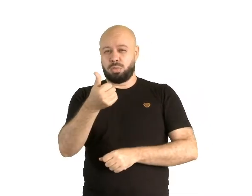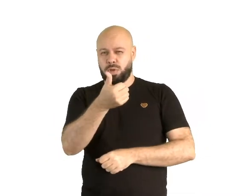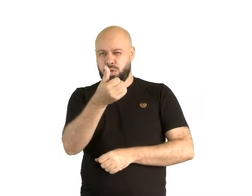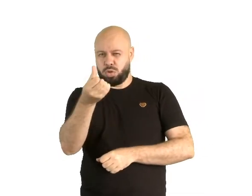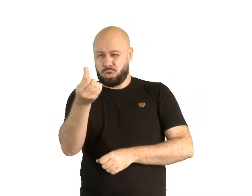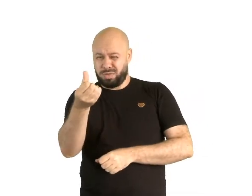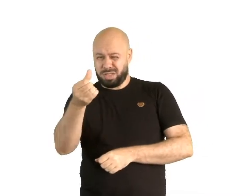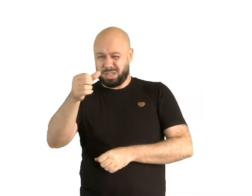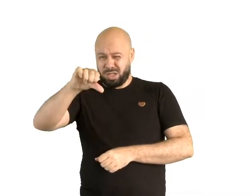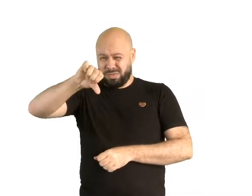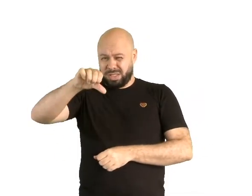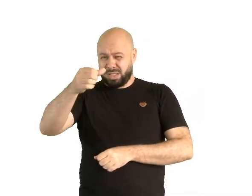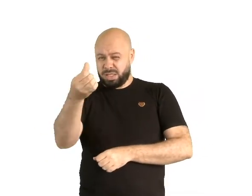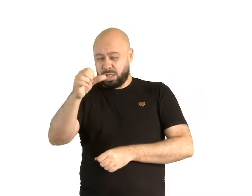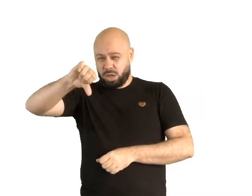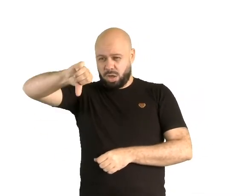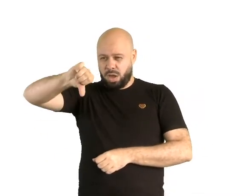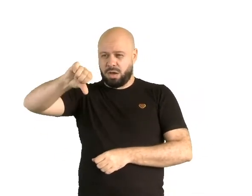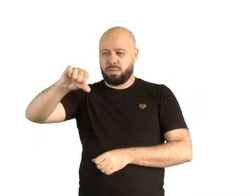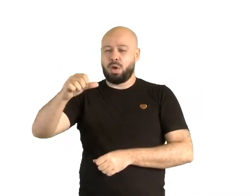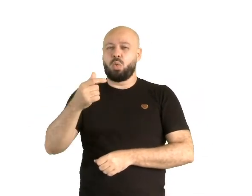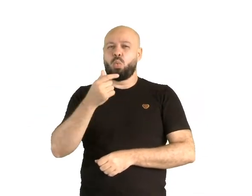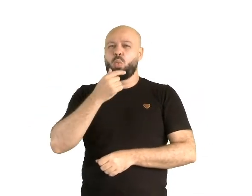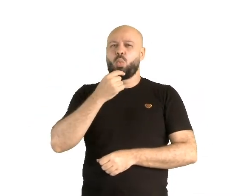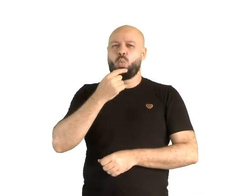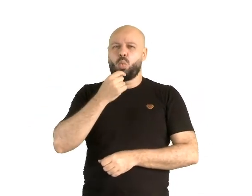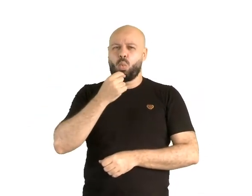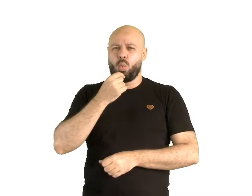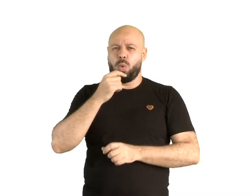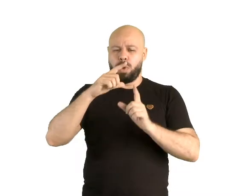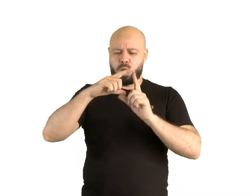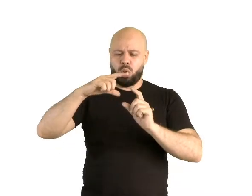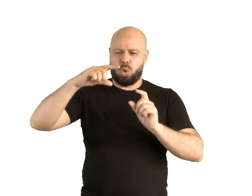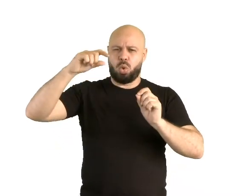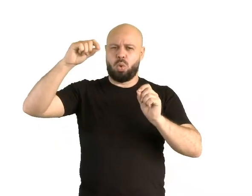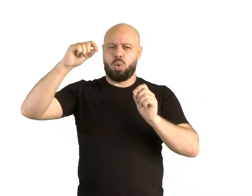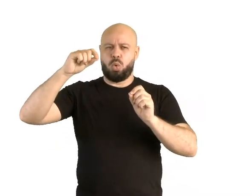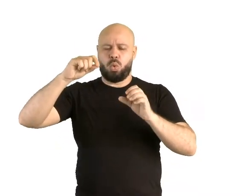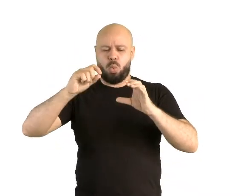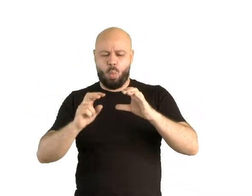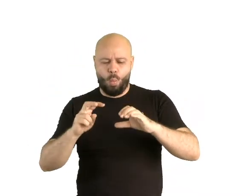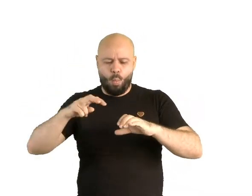1969, o homem pisou pela primeira vez na Lua.